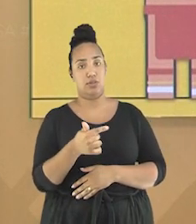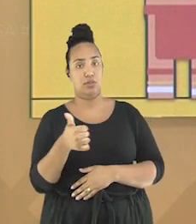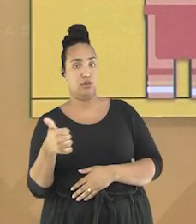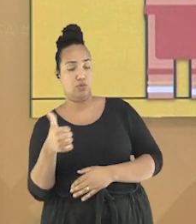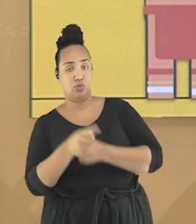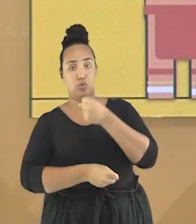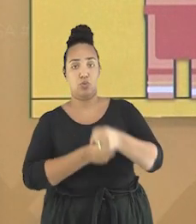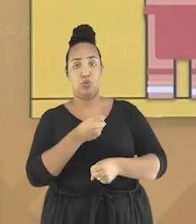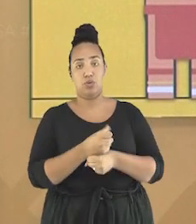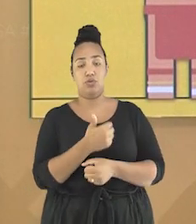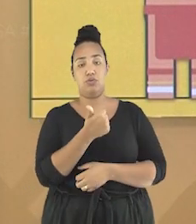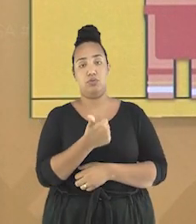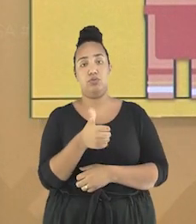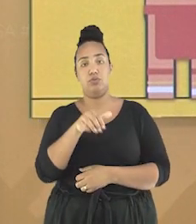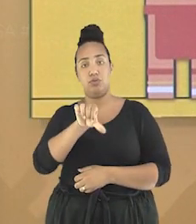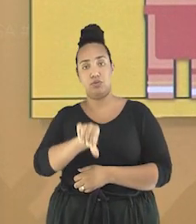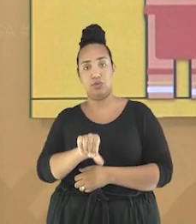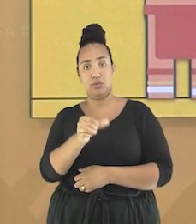5.371, no ano de